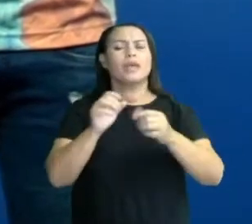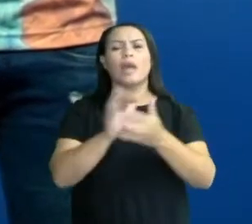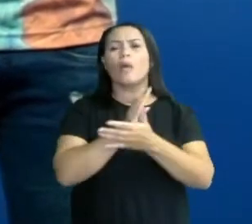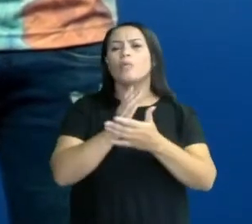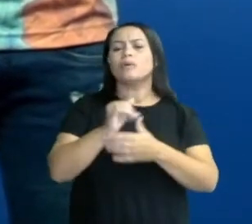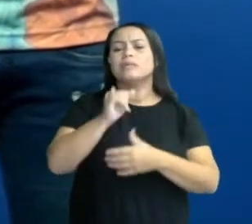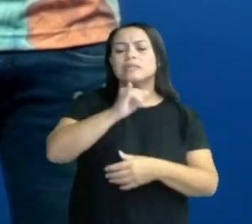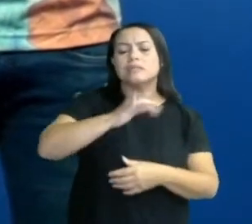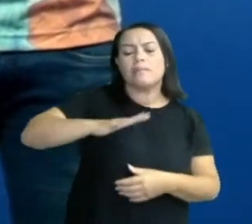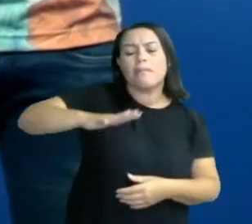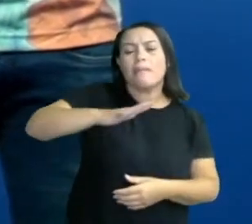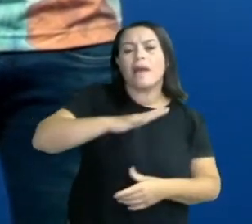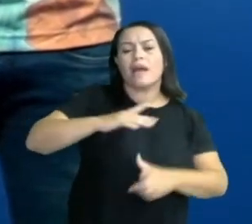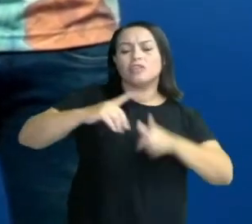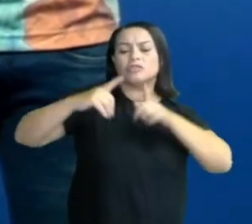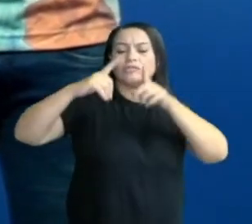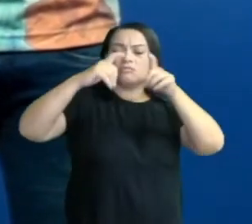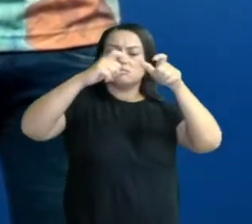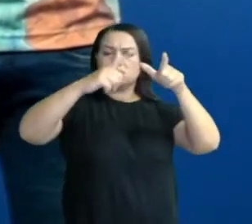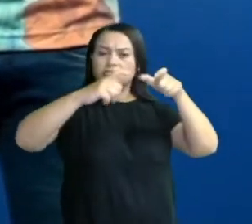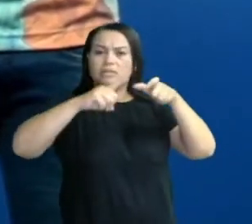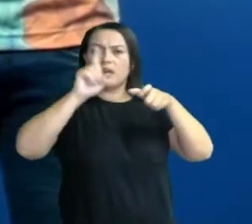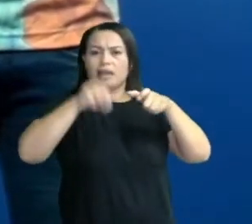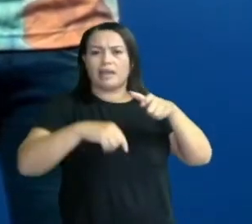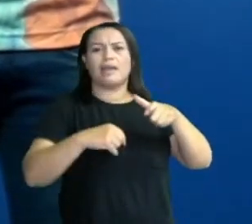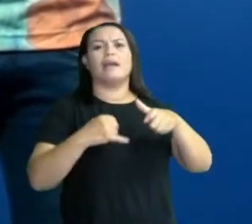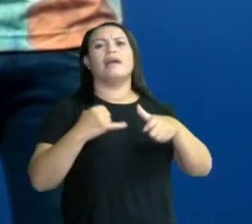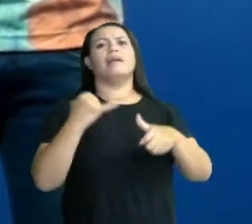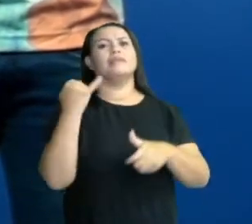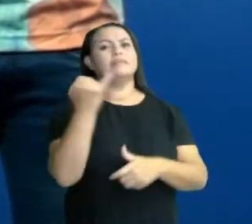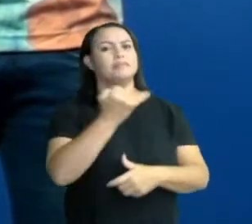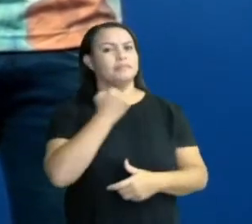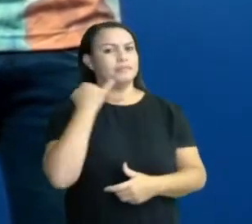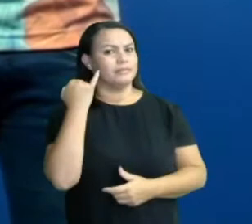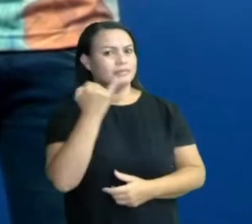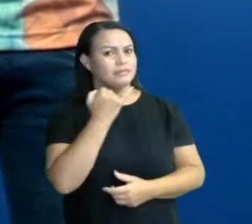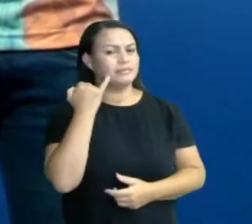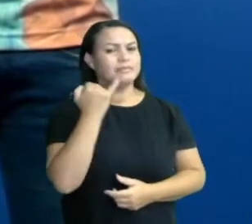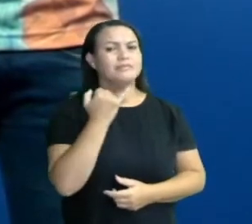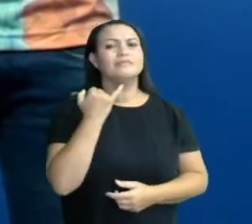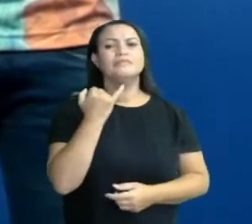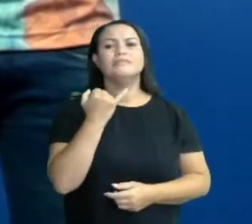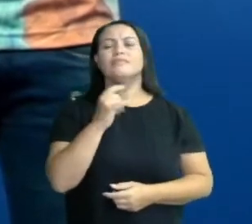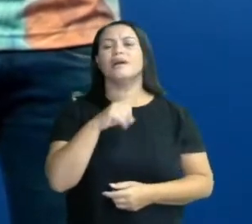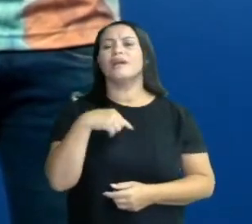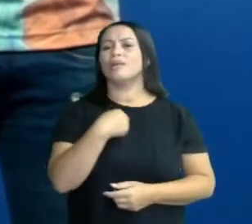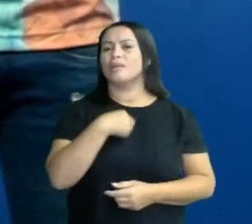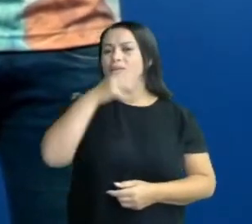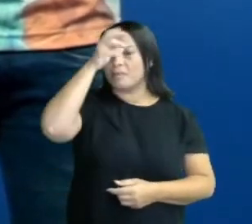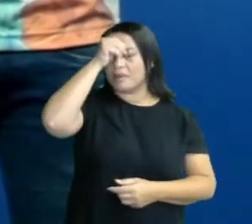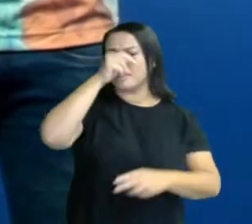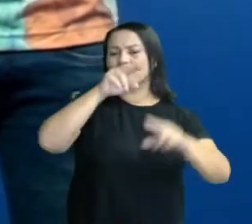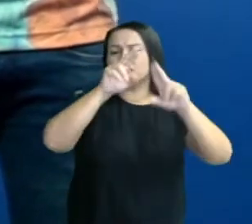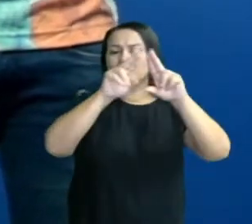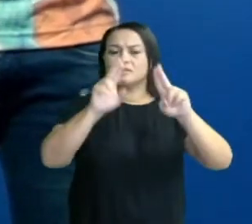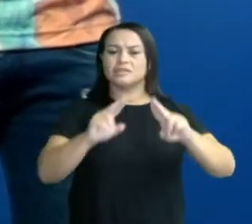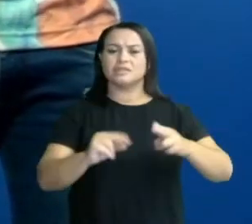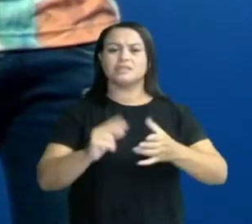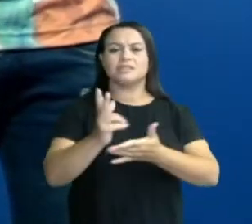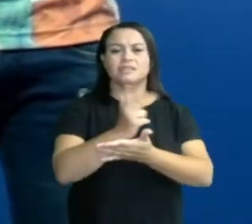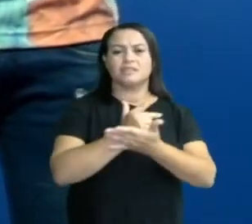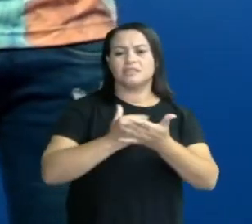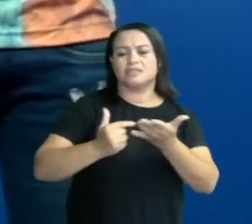satélites artificiais são, sem dúvida, uma ferramenta de extrema relevância para a gente confeccionar os mapas que vocês vão encontrar